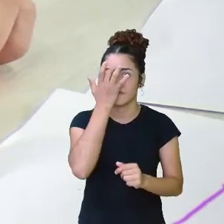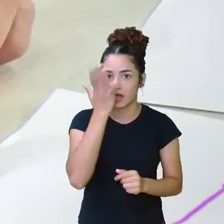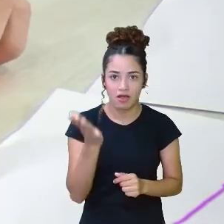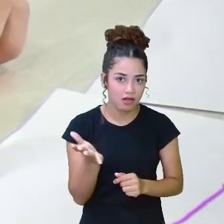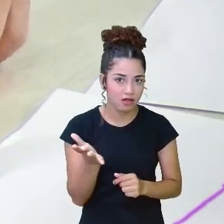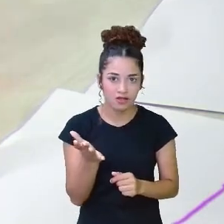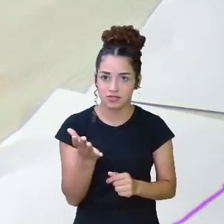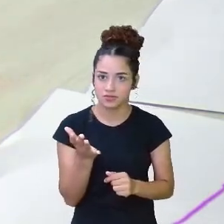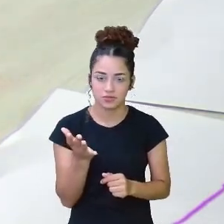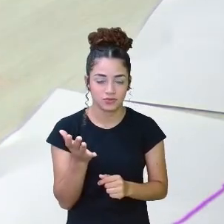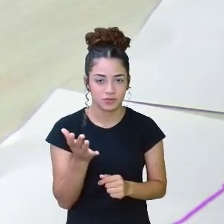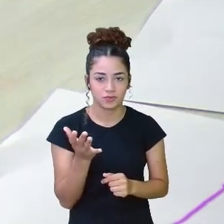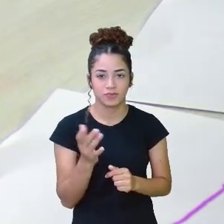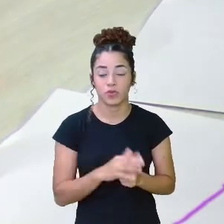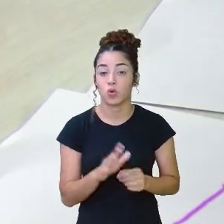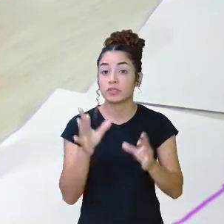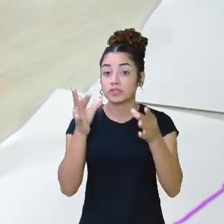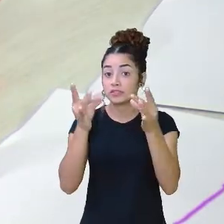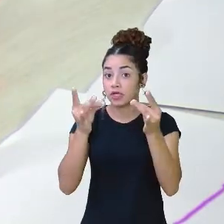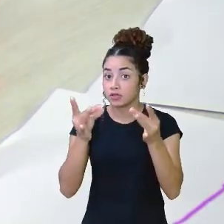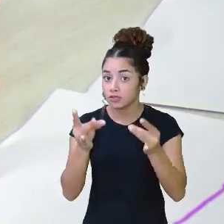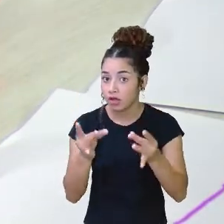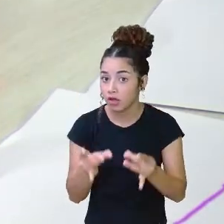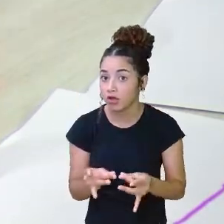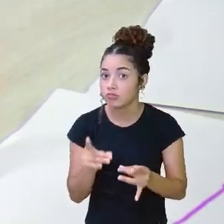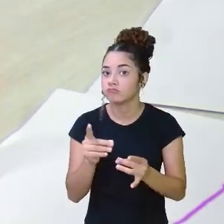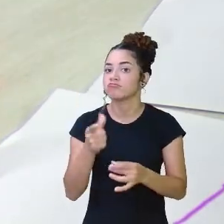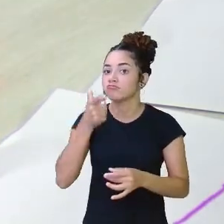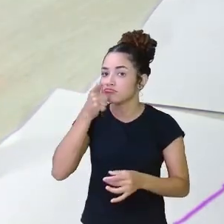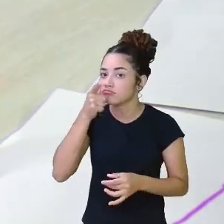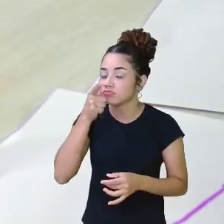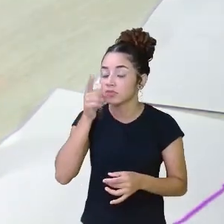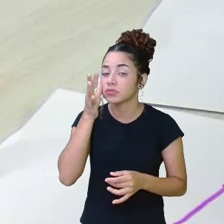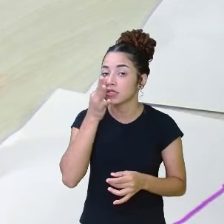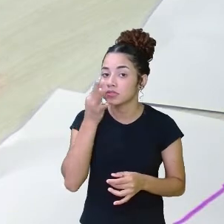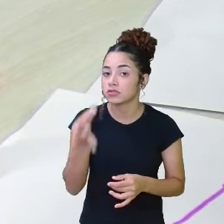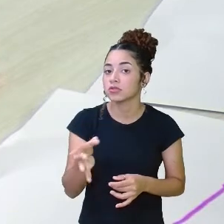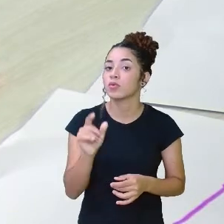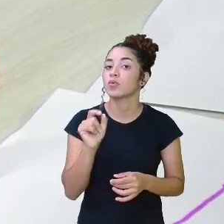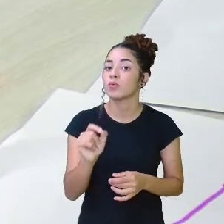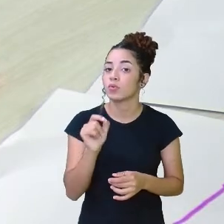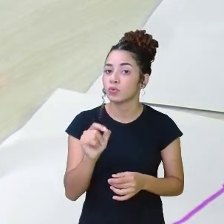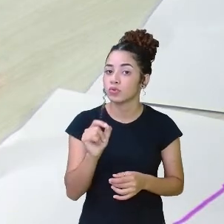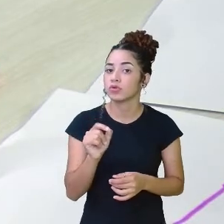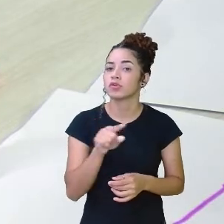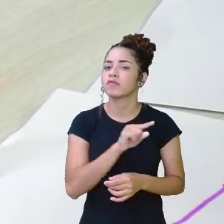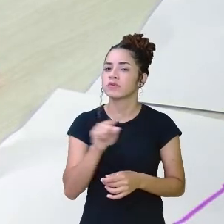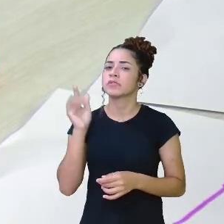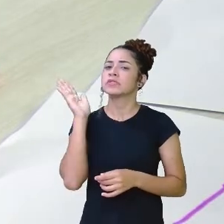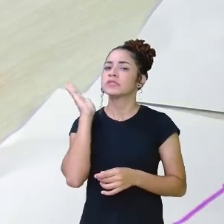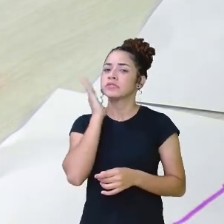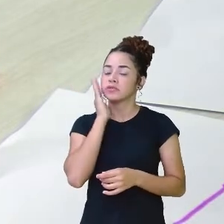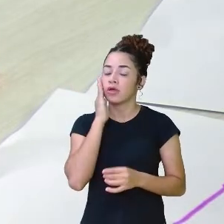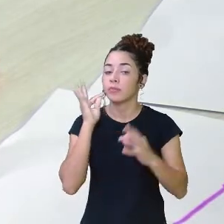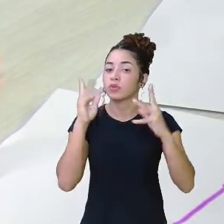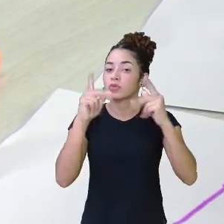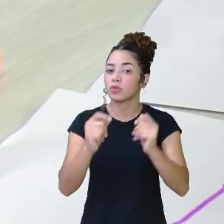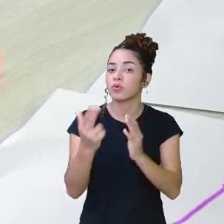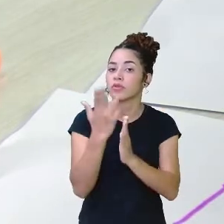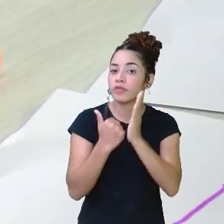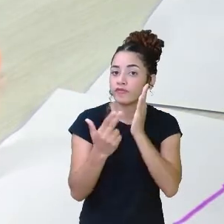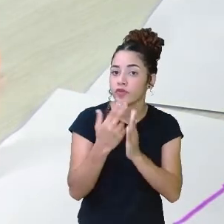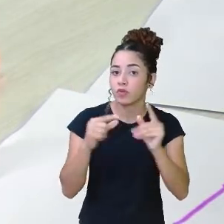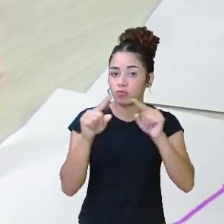fazer. Detalhe, 5º ano, fica esperto. Vocês sabem que todas as figuras